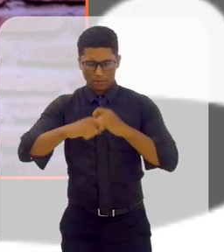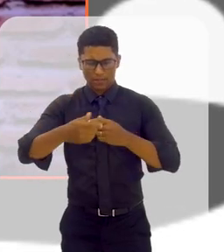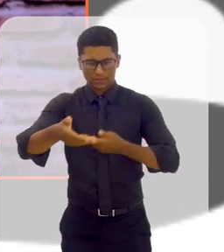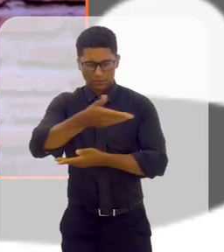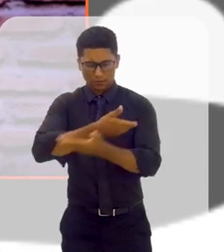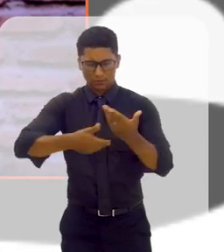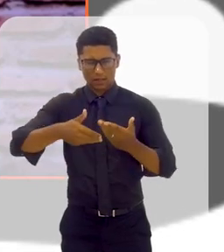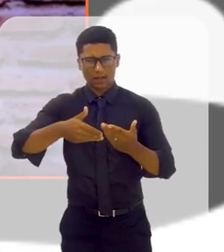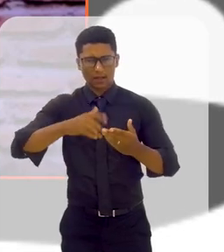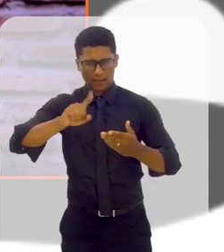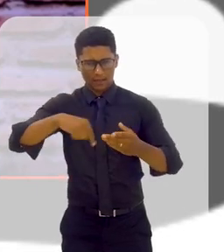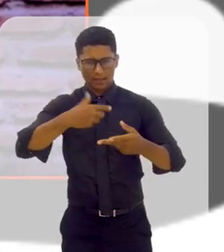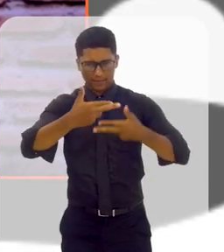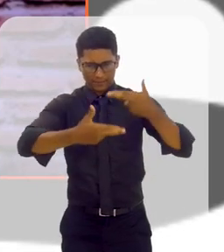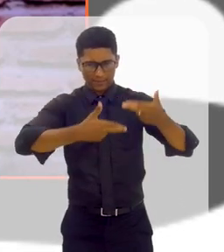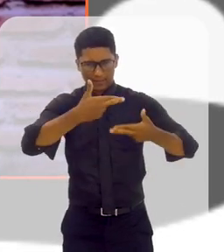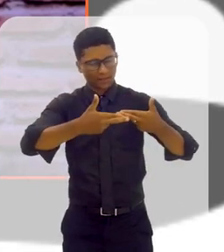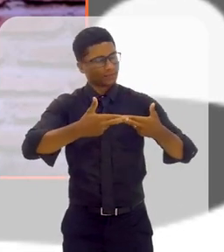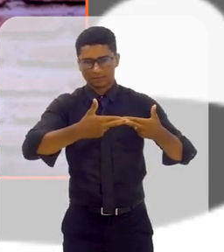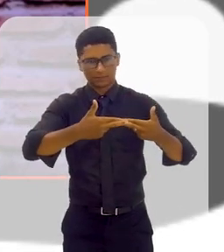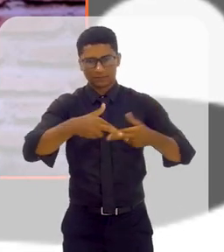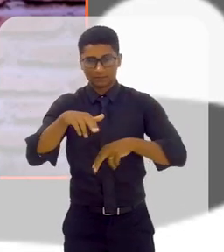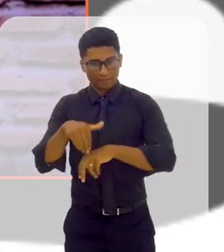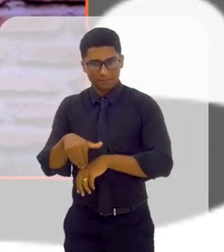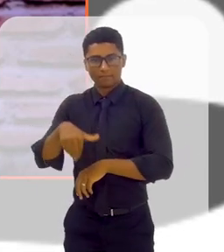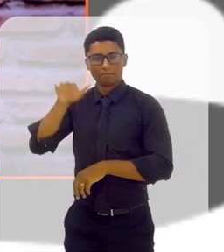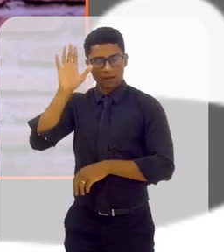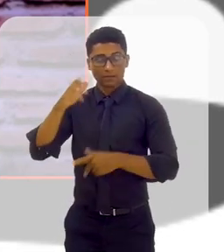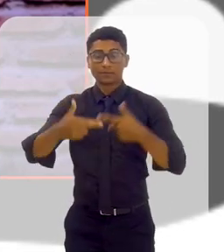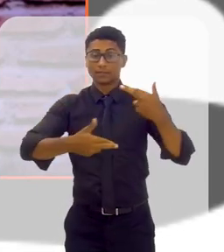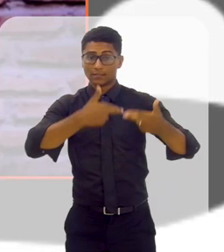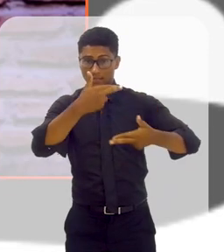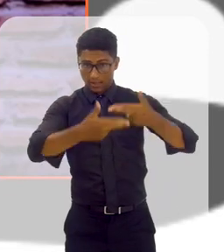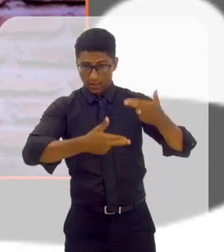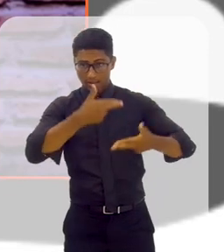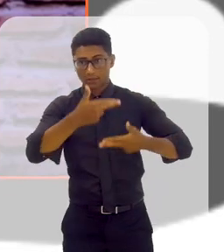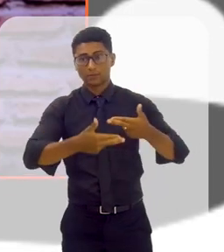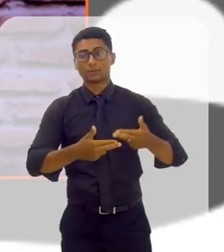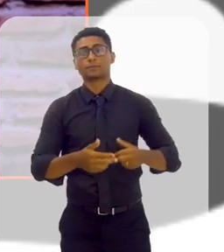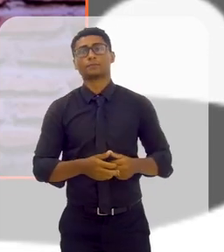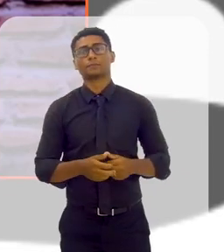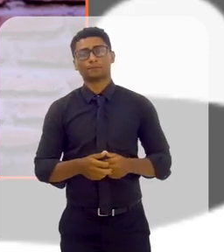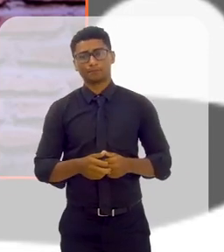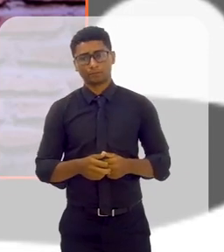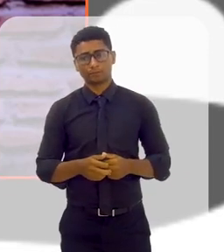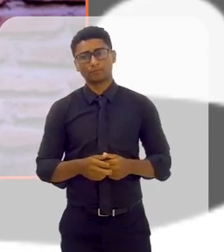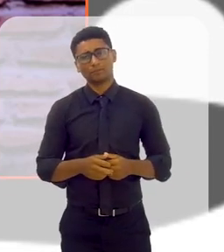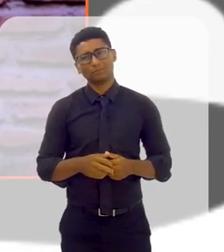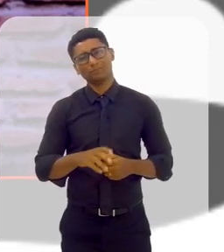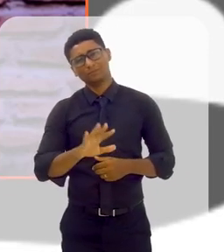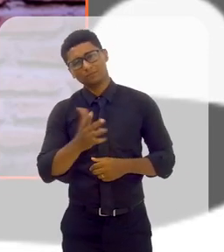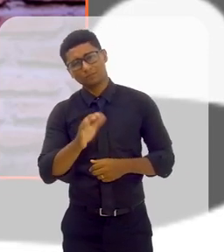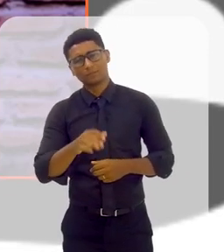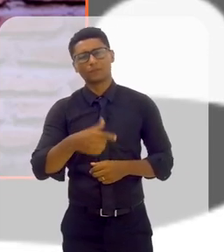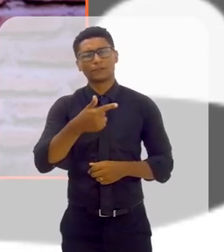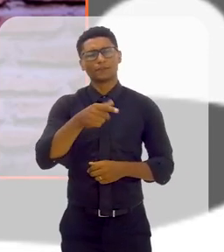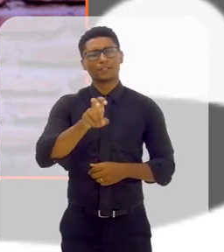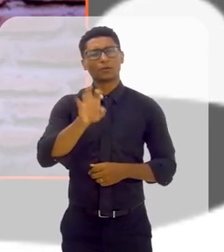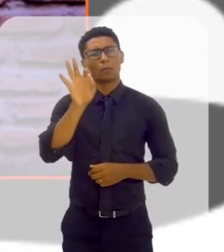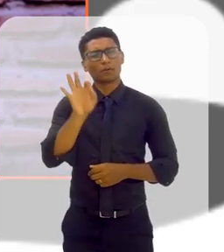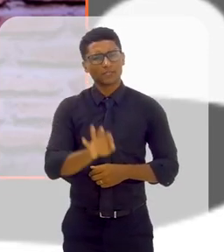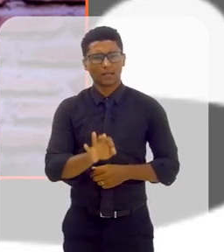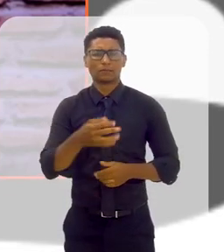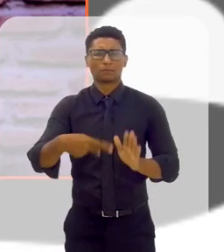reciclagem porque ela é muito maior que a reciclagem a reciclagem ela representa chutando Alto